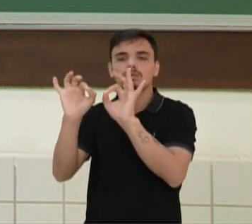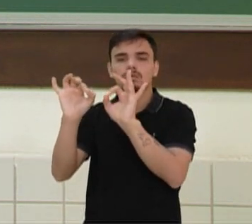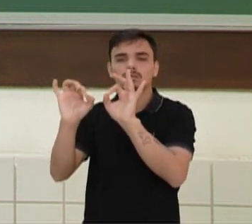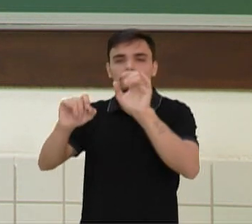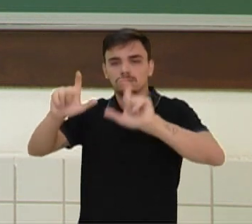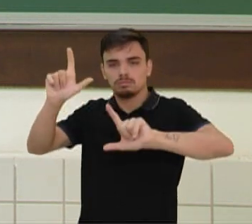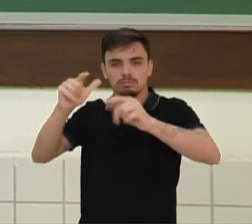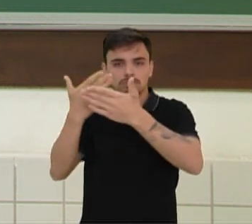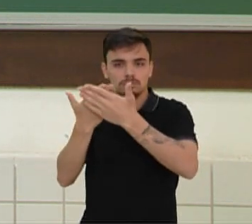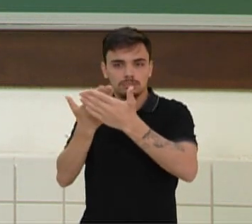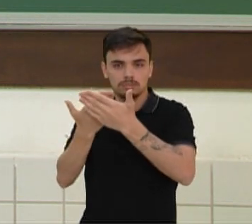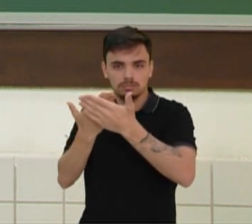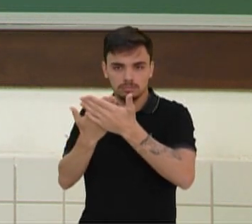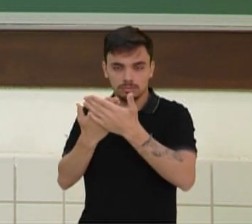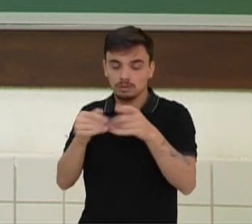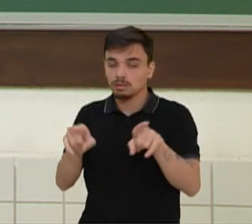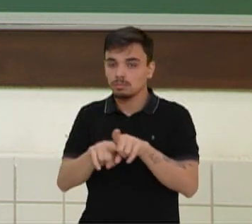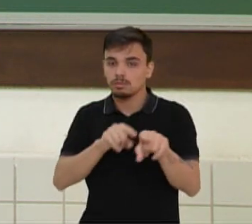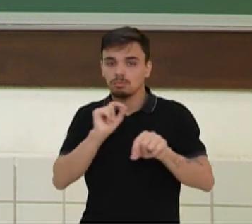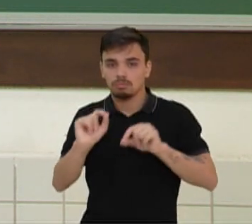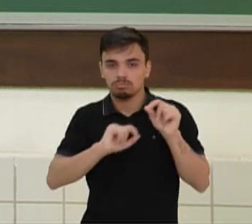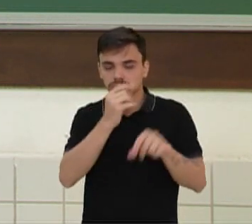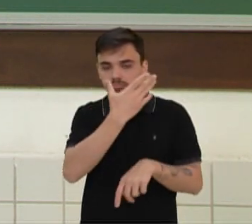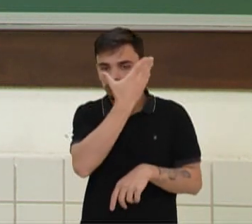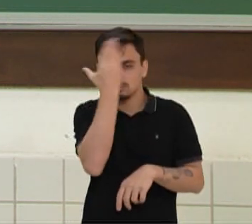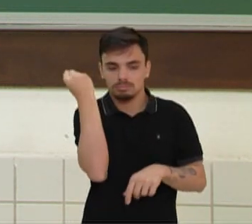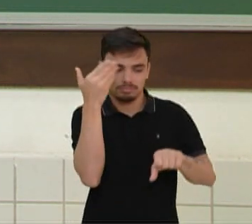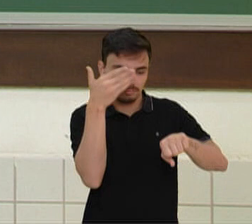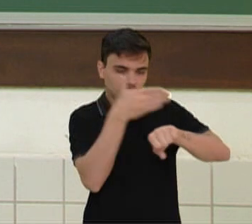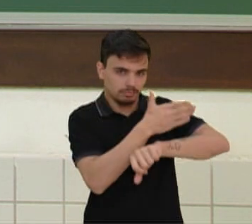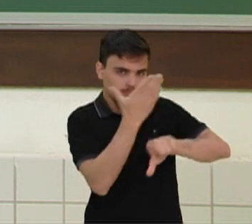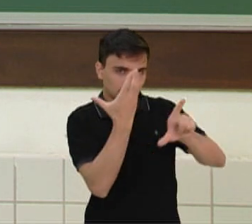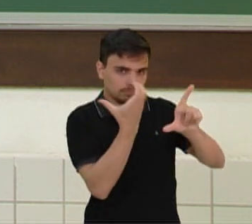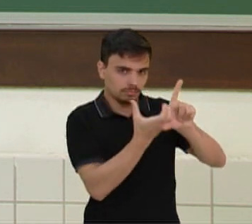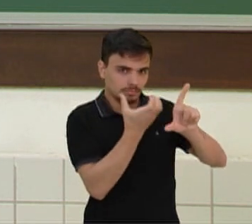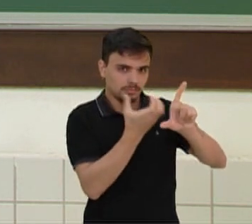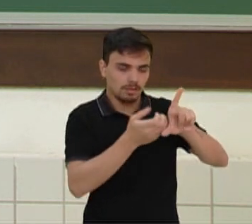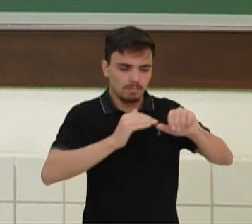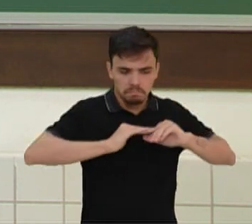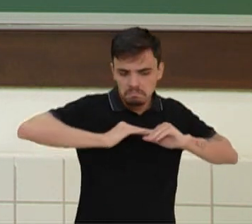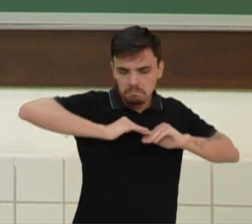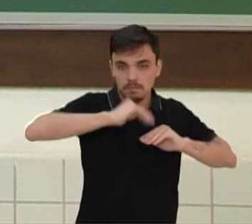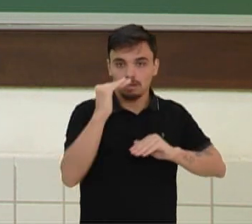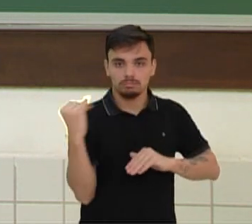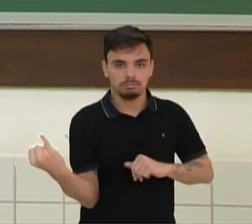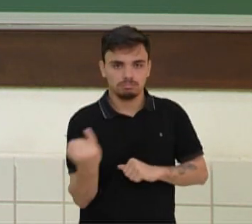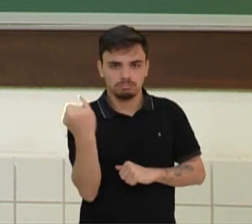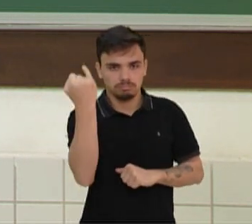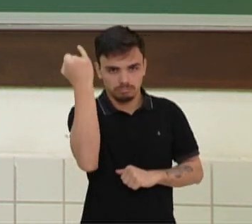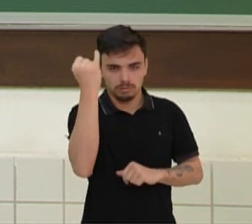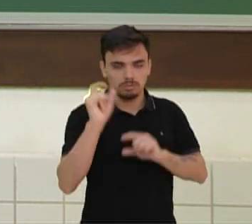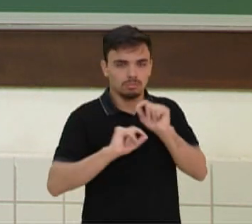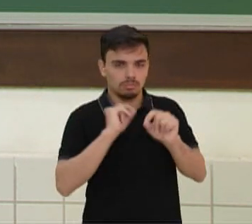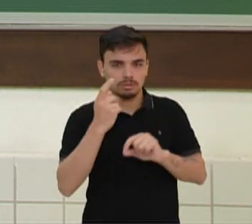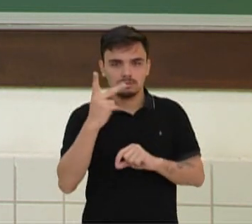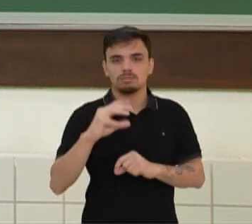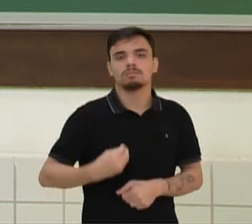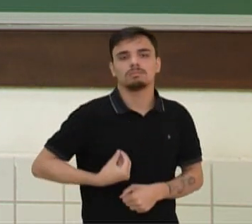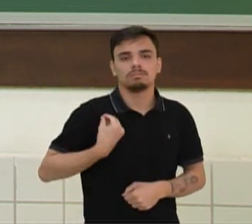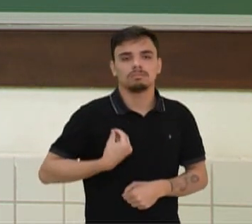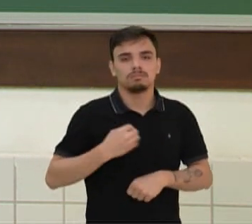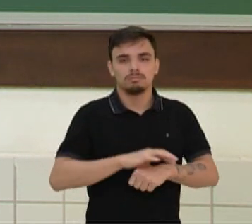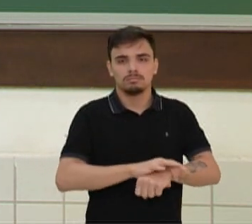tão importantes e também não esqueça do Classroom, que é o mais importante para a sua